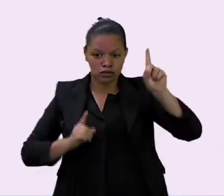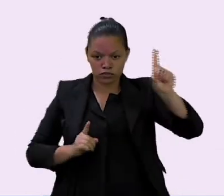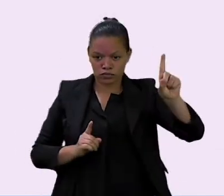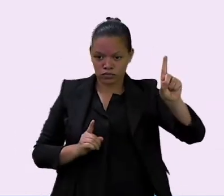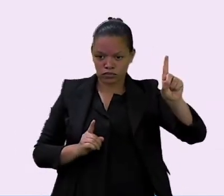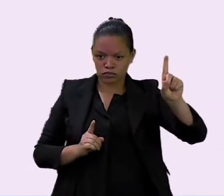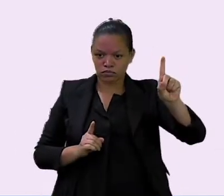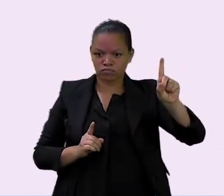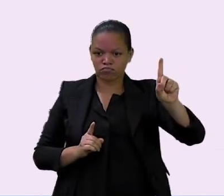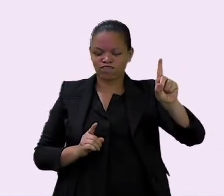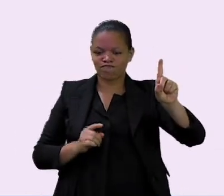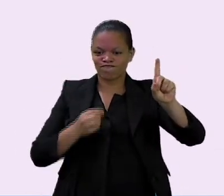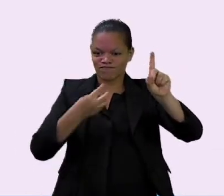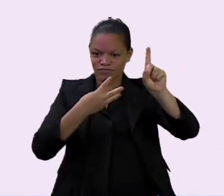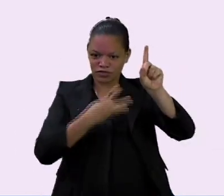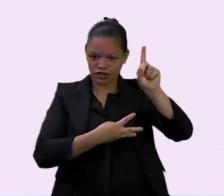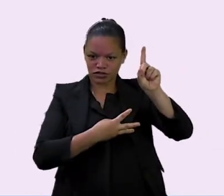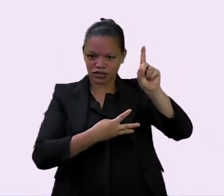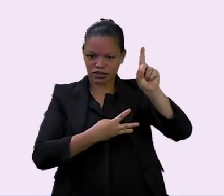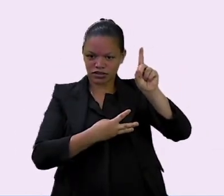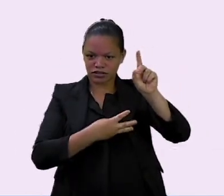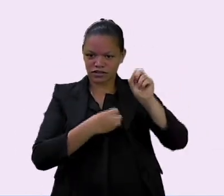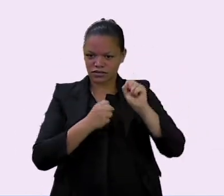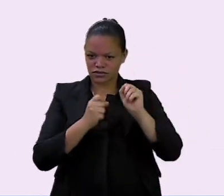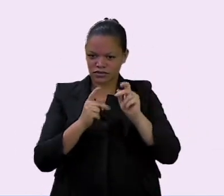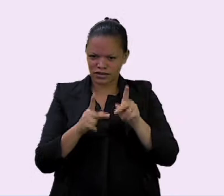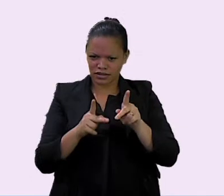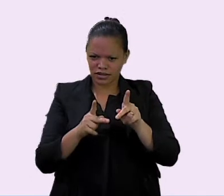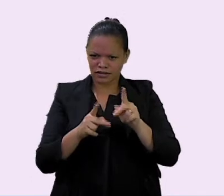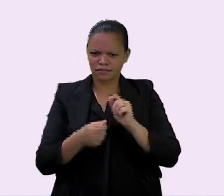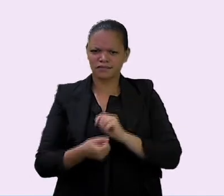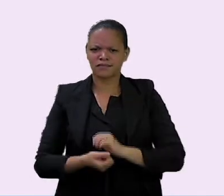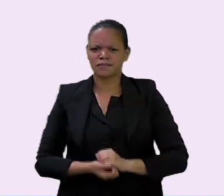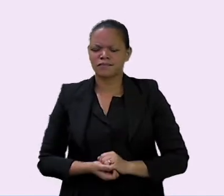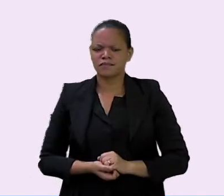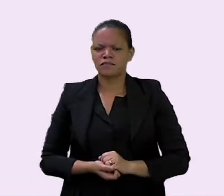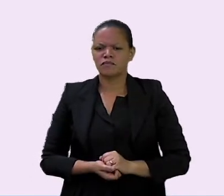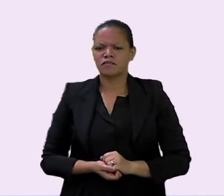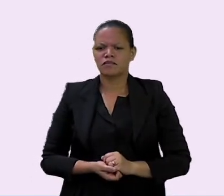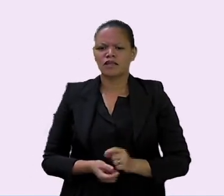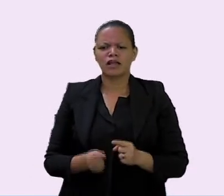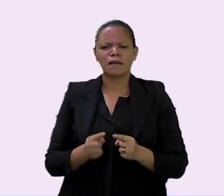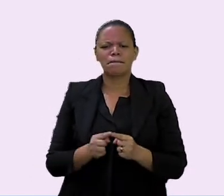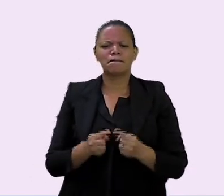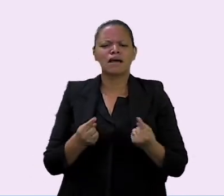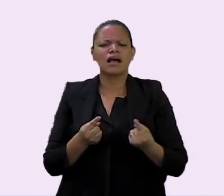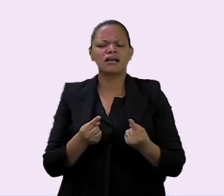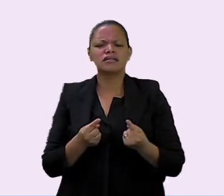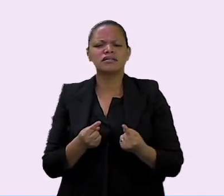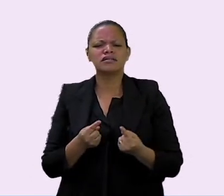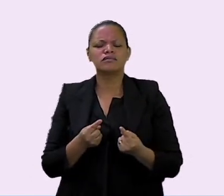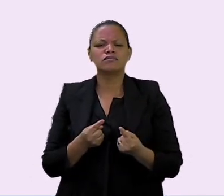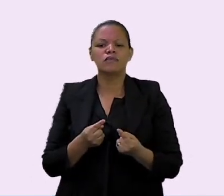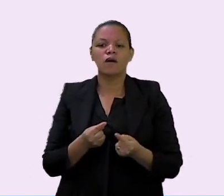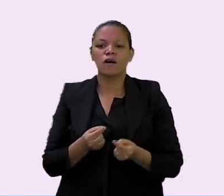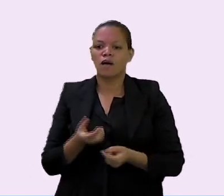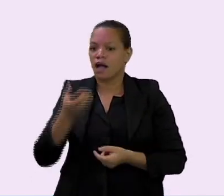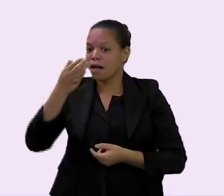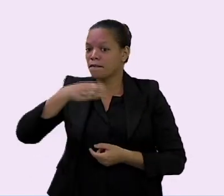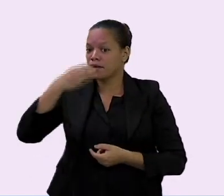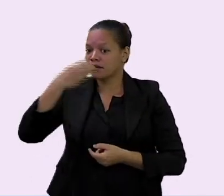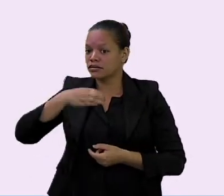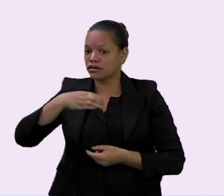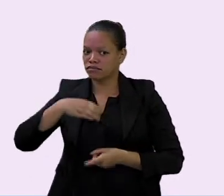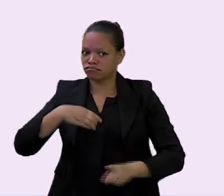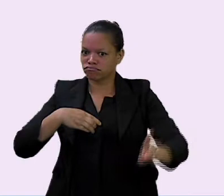de 3. Tinha 3 e eu comi só um pedacinho, ok? Mas de quê? Qual que é o todo aqui? Era a minha maçã